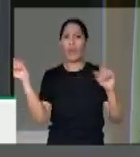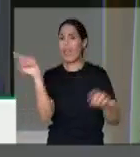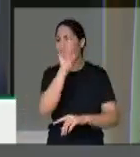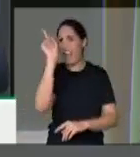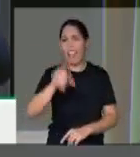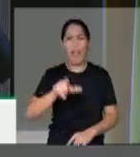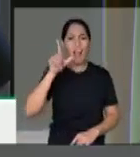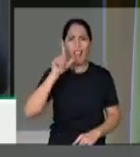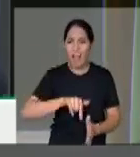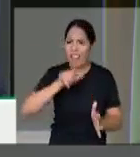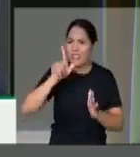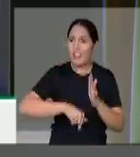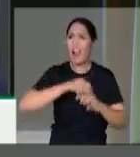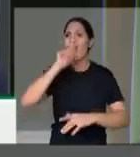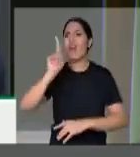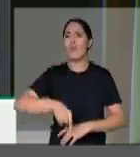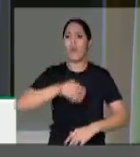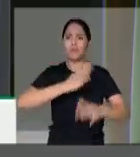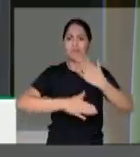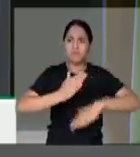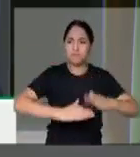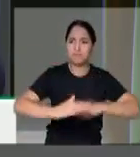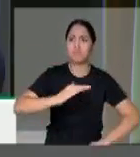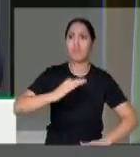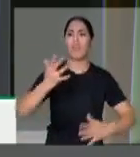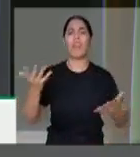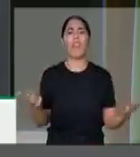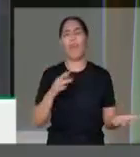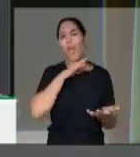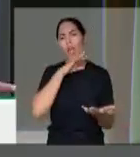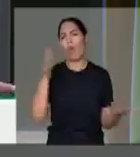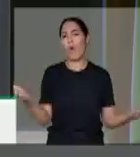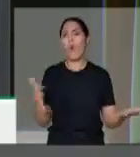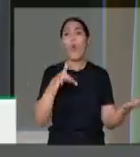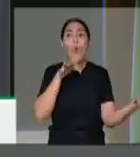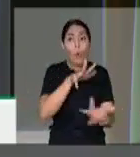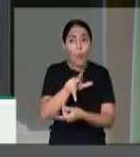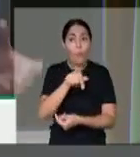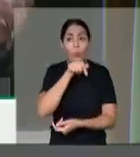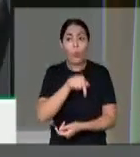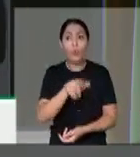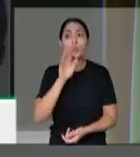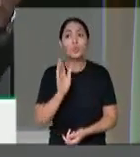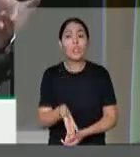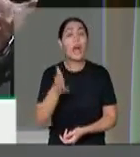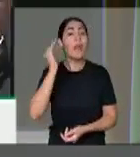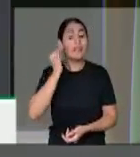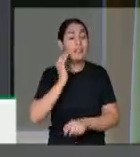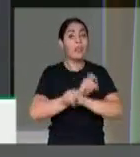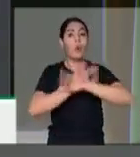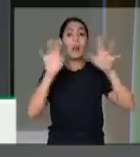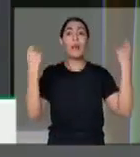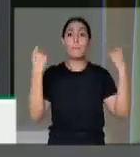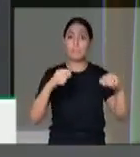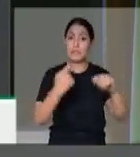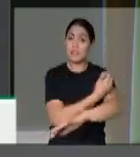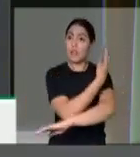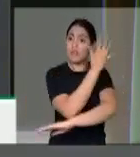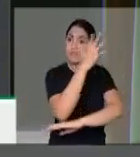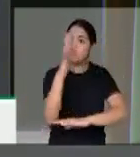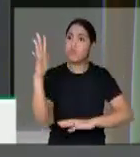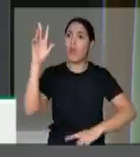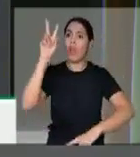isso é atraso, isso é retrocesso. O mundo inteiro já entendeu que é possível preservar